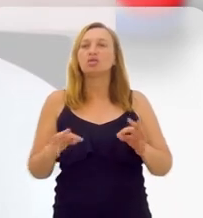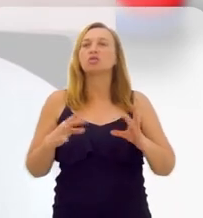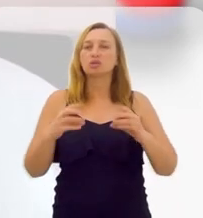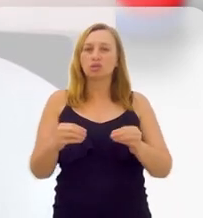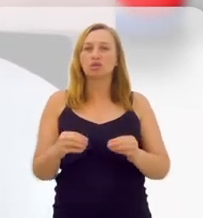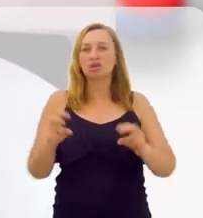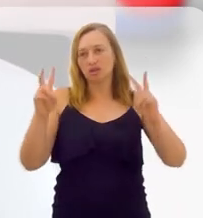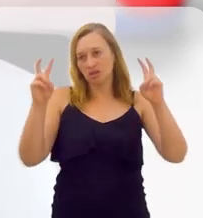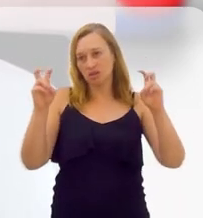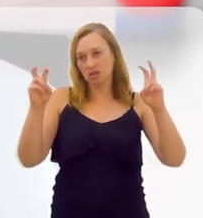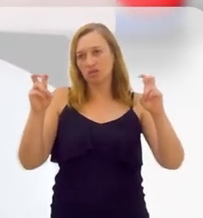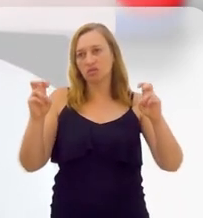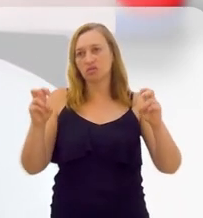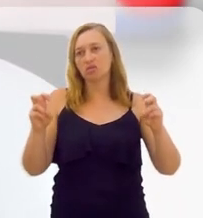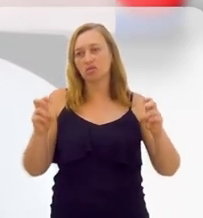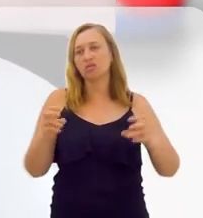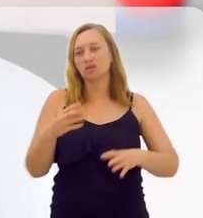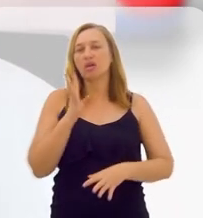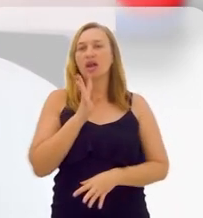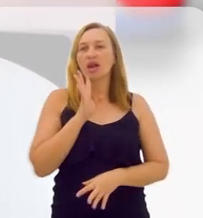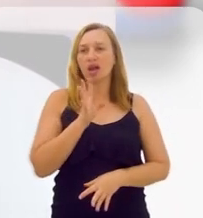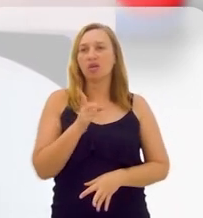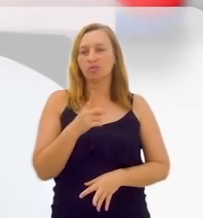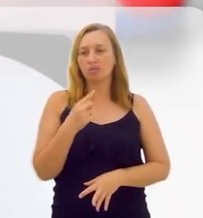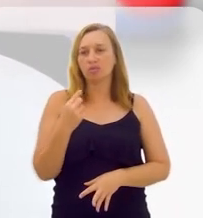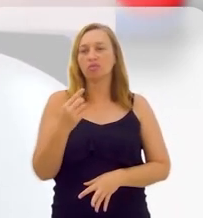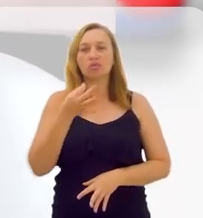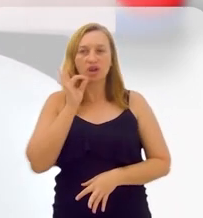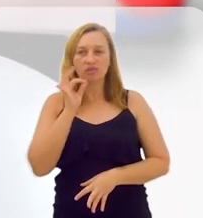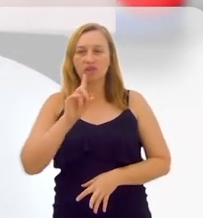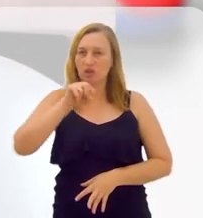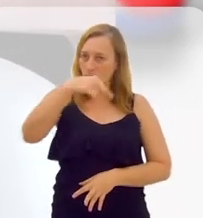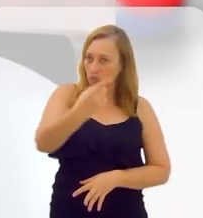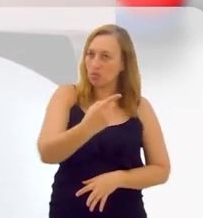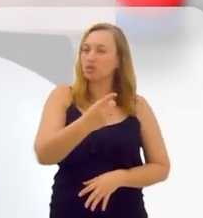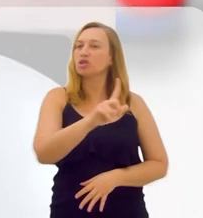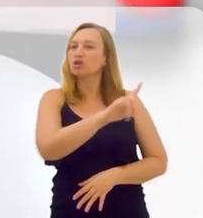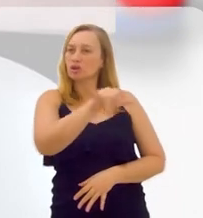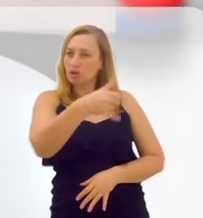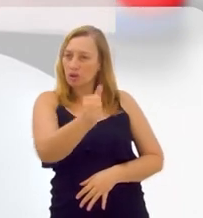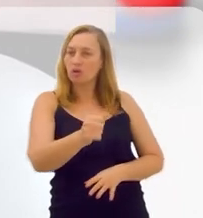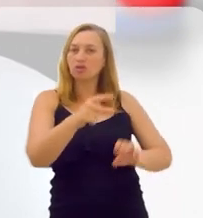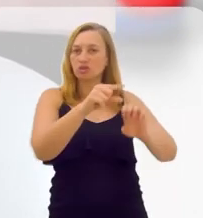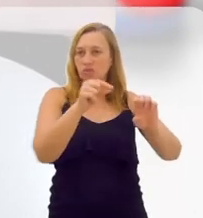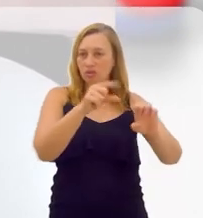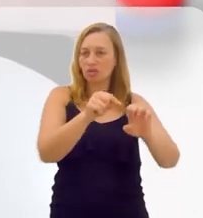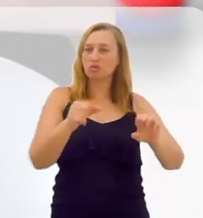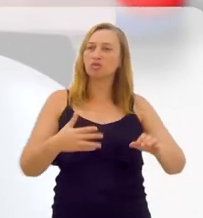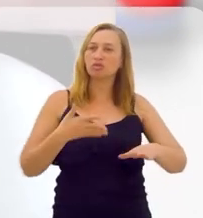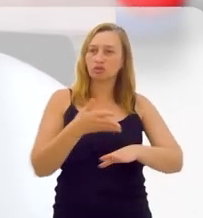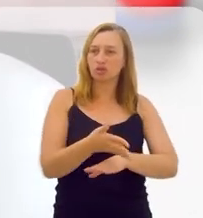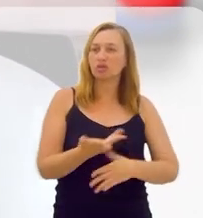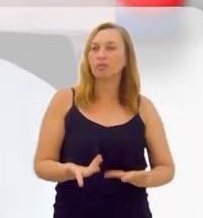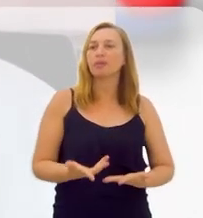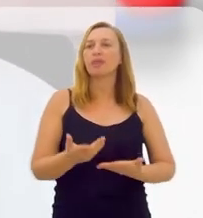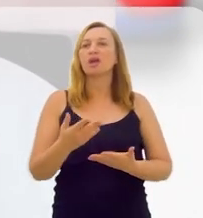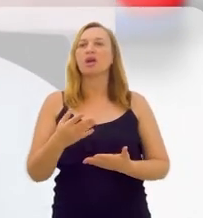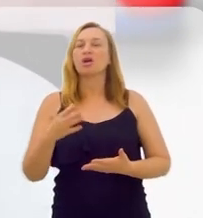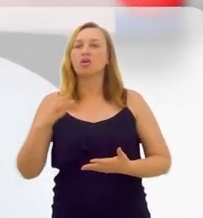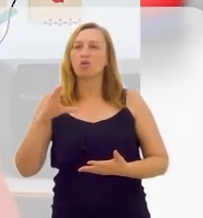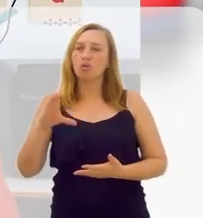essa parte toda, entendeu? Está sendo bem legal para o café e para os outros empreendedores que estão participando, que é